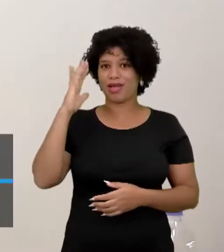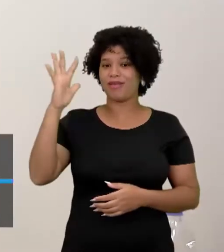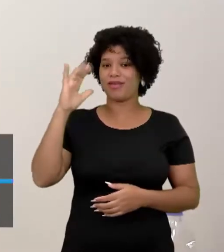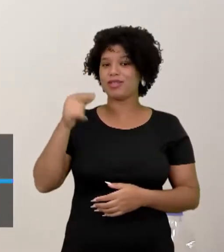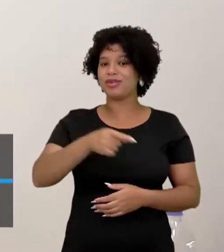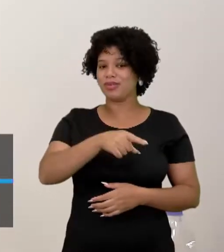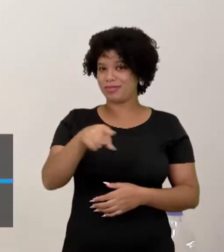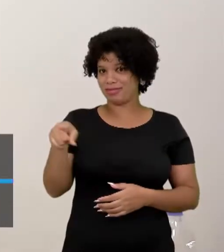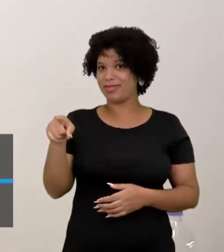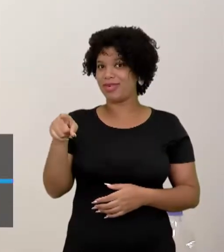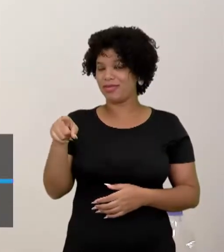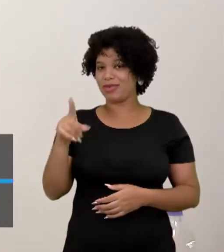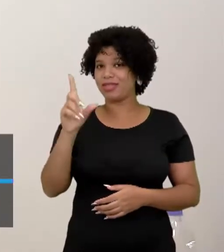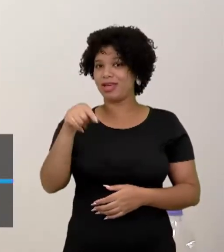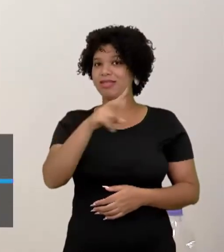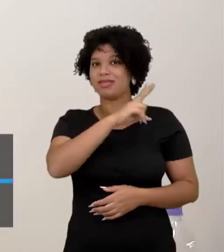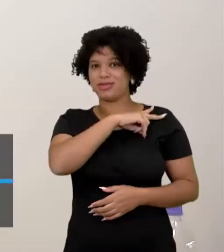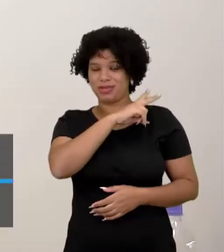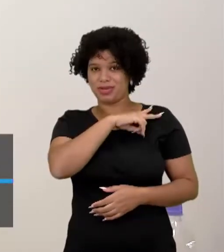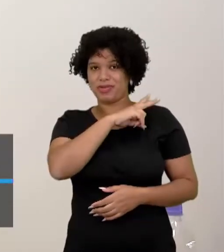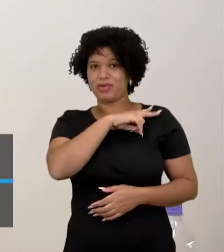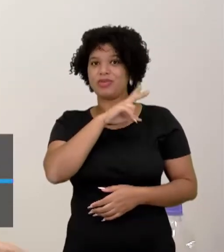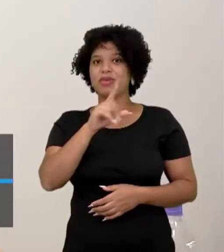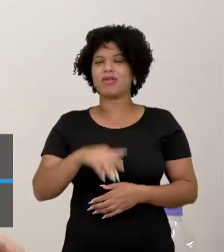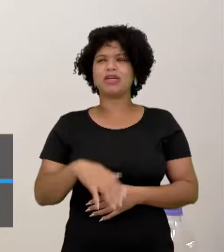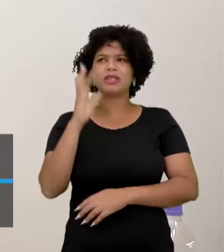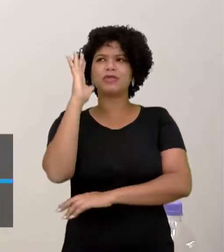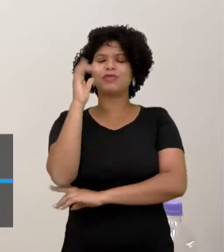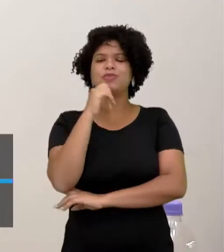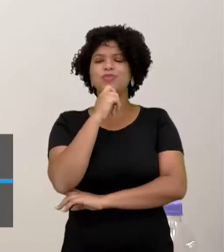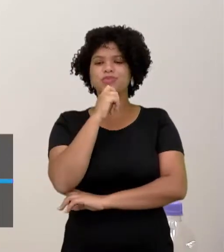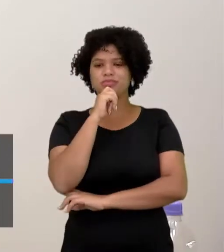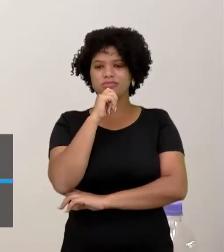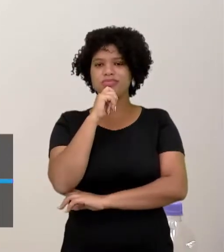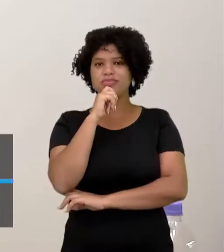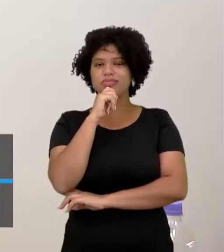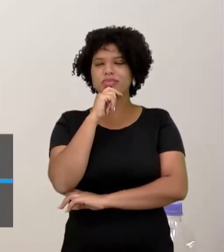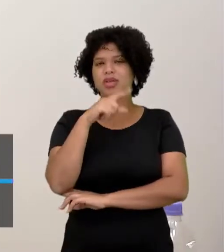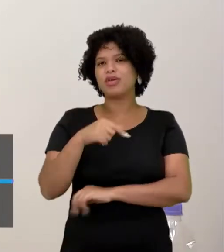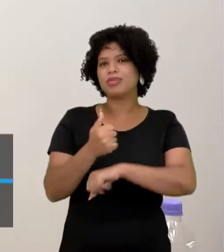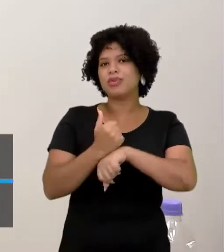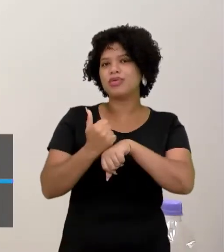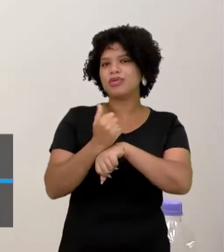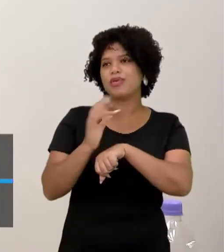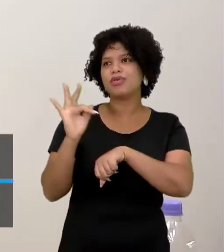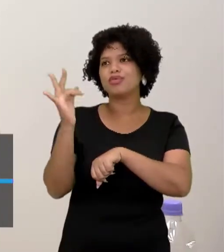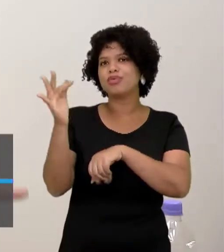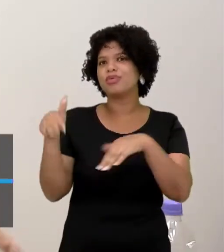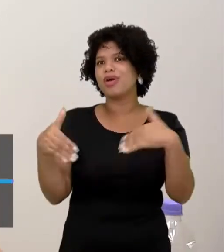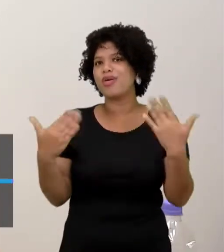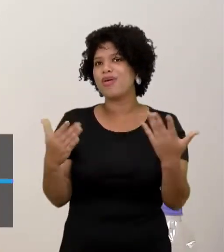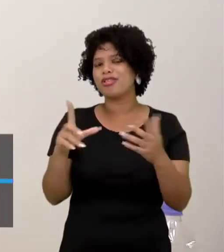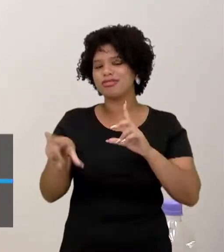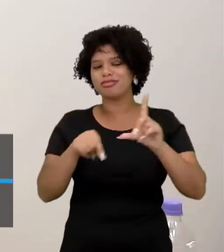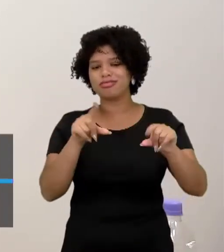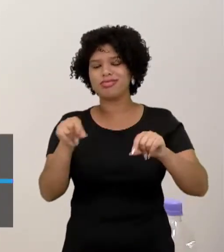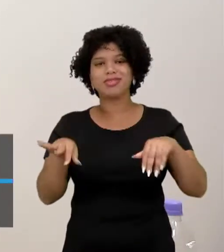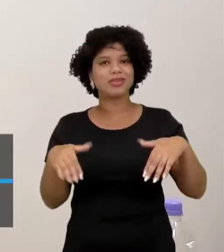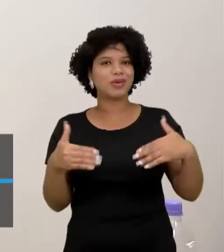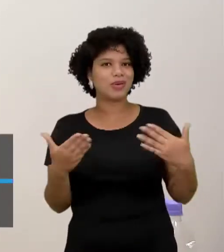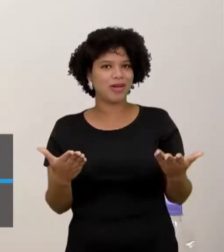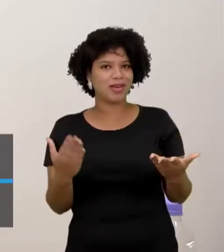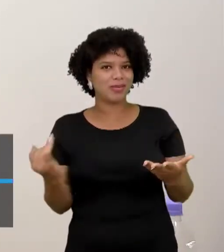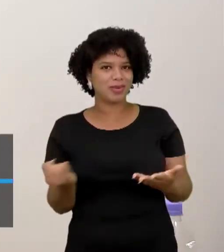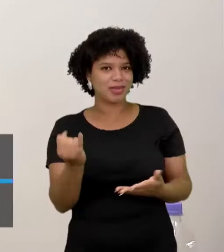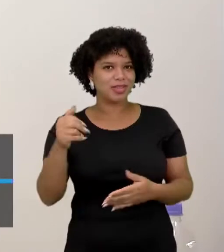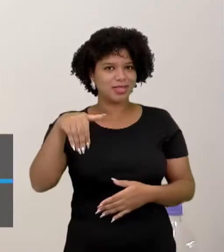para você, né, que está na segunda série do ensino médio, que deve estar se perguntando, né, que profissão que eu vou seguir, quais são os critérios, o que é